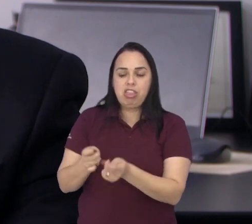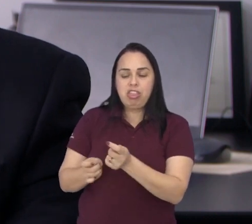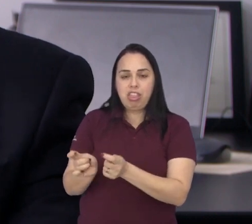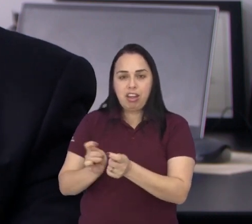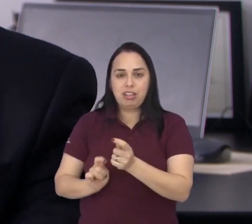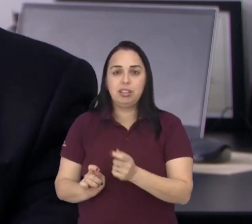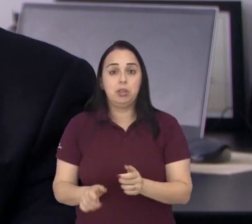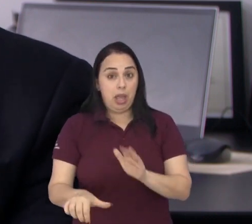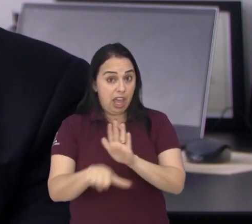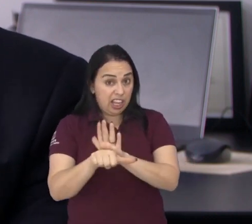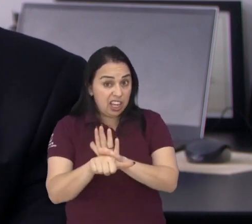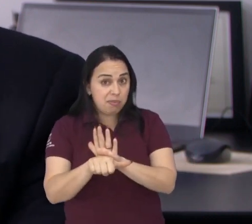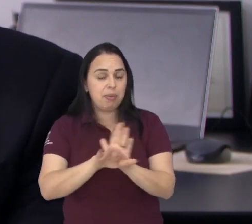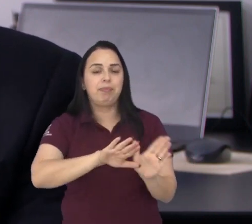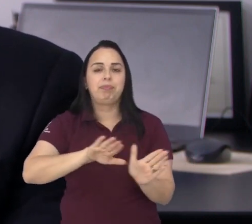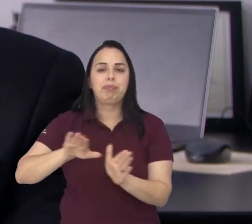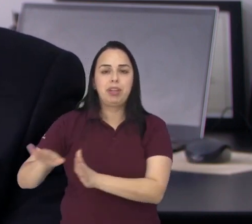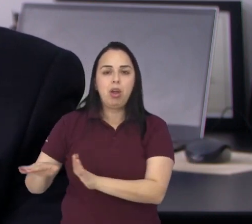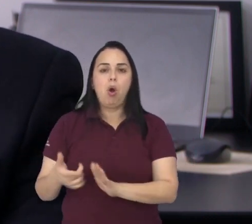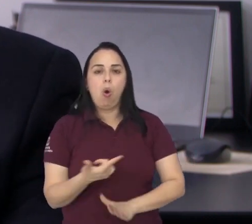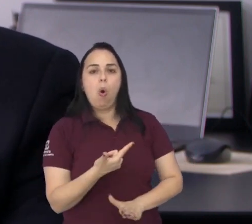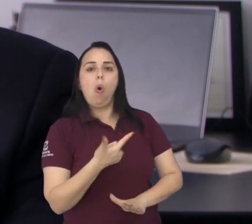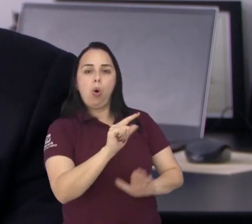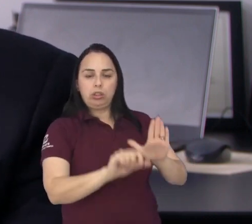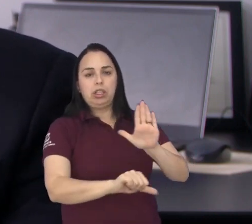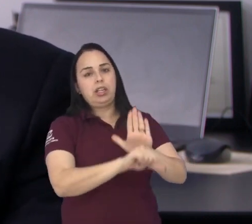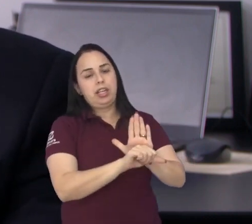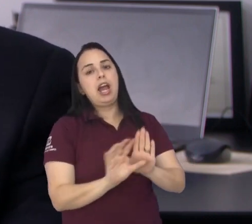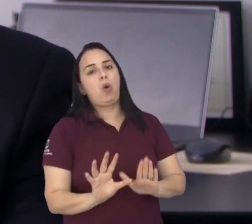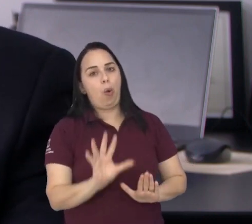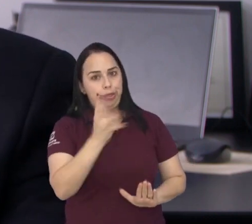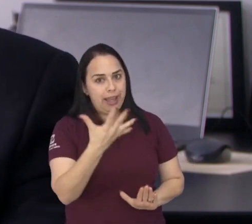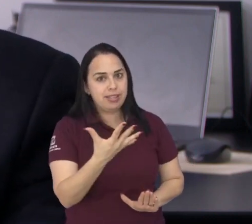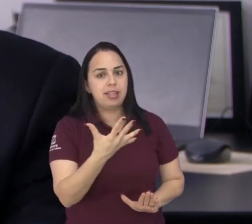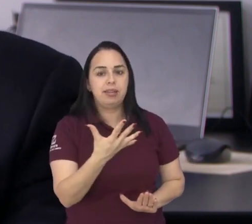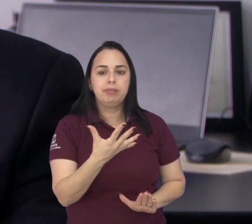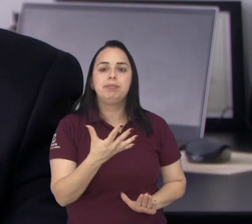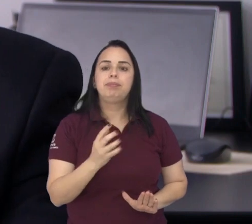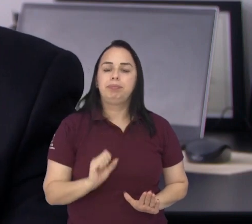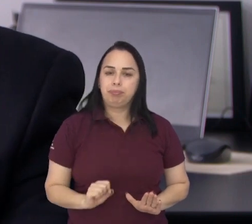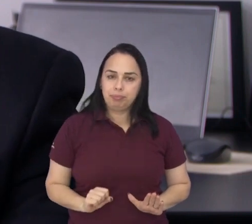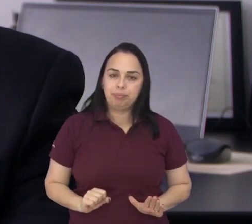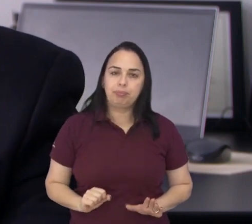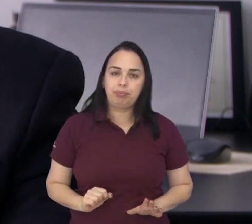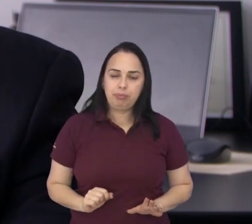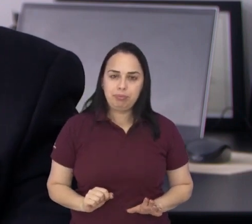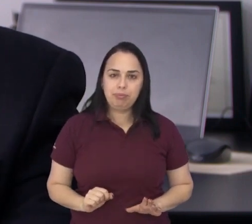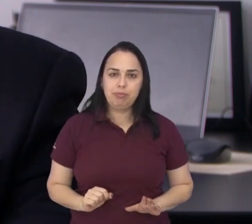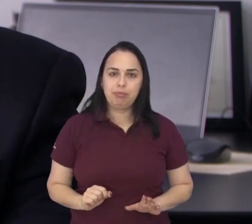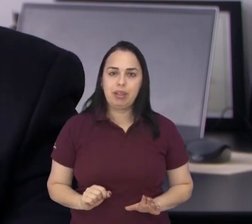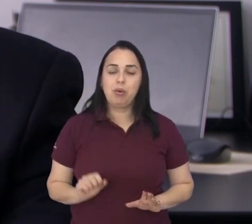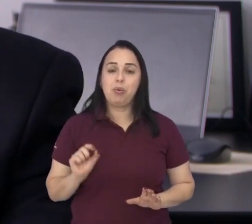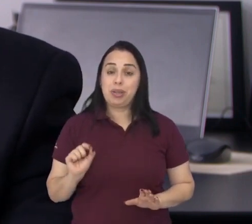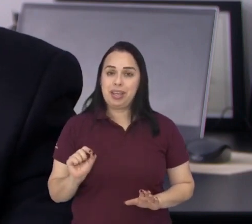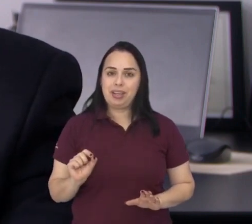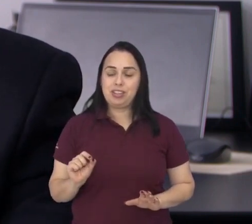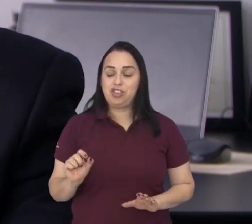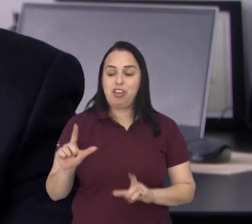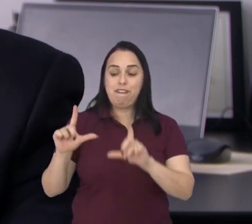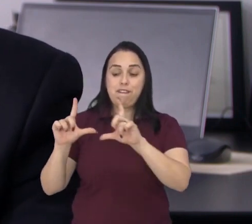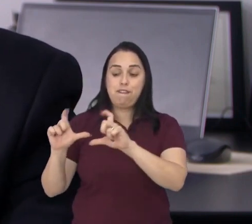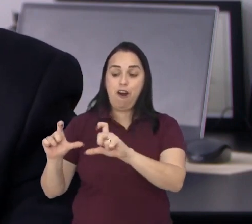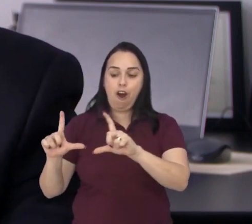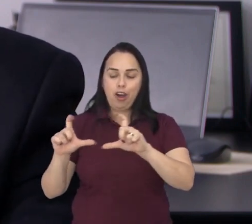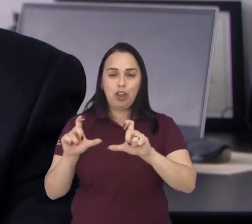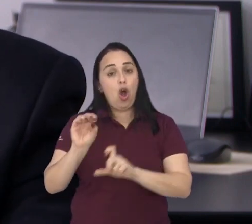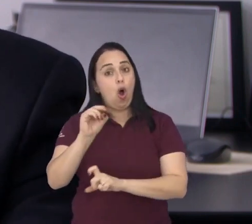de crime. Um crime também muito grave, né, e muito comum, que acontece muito, é a